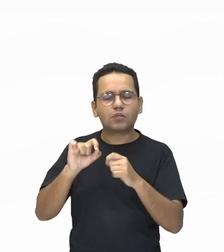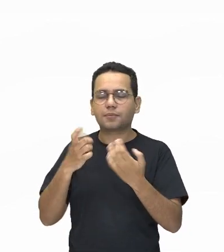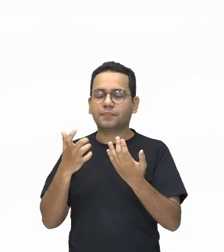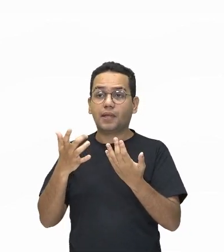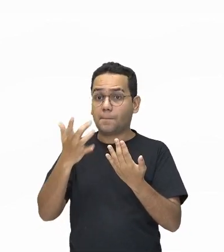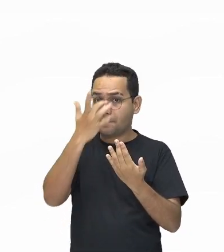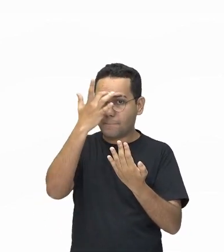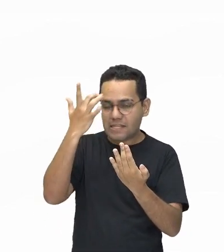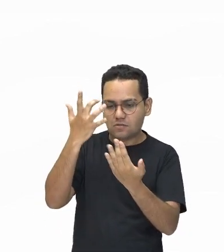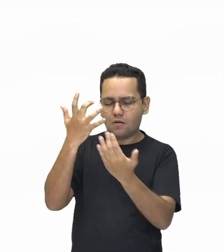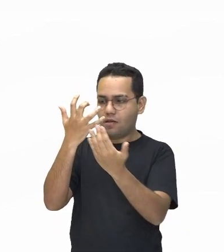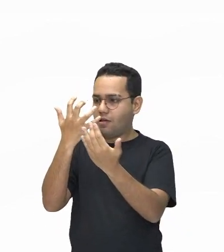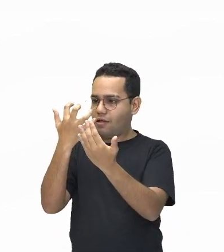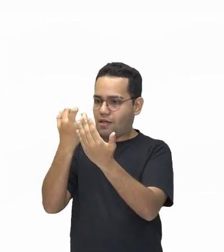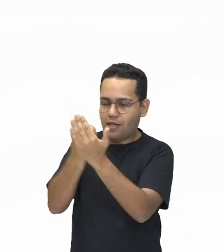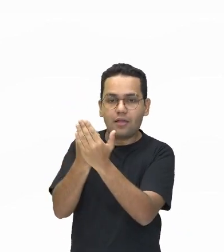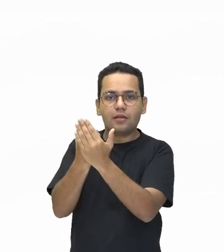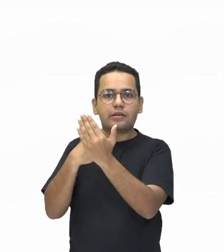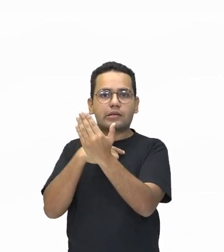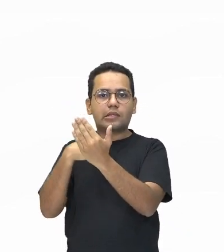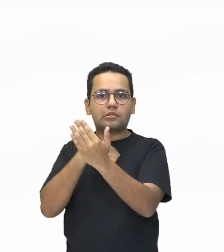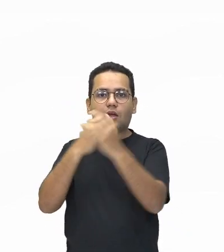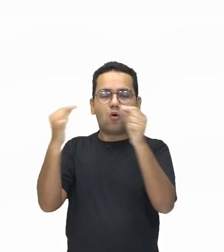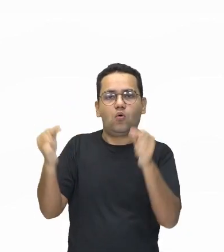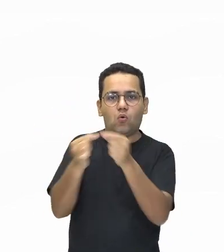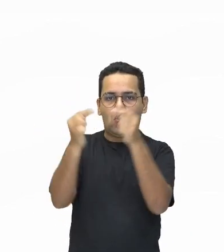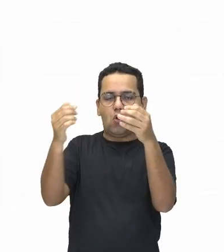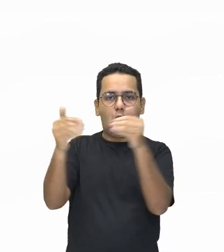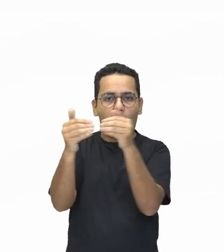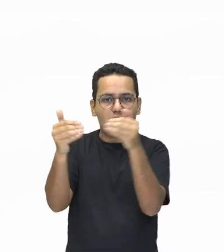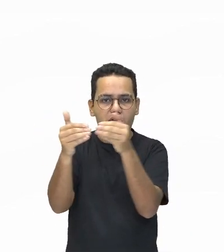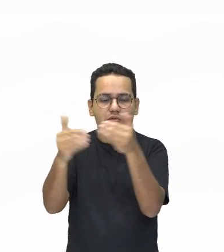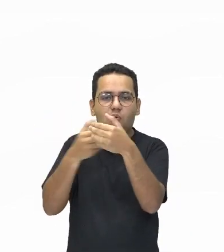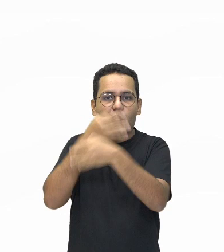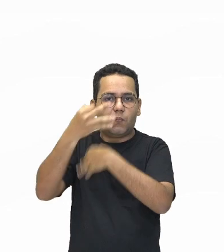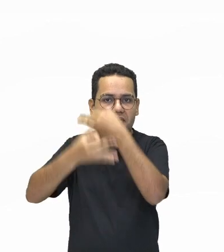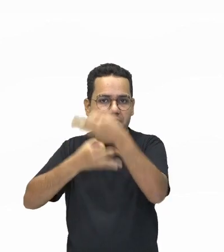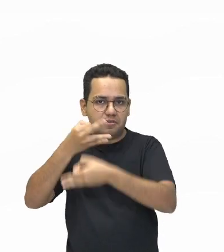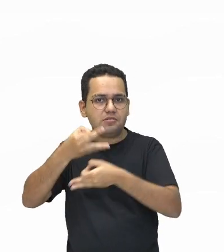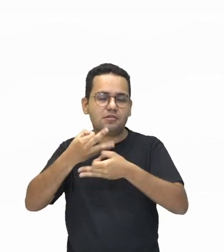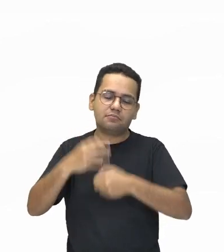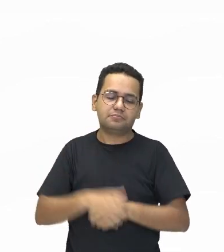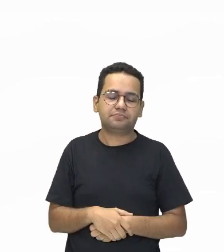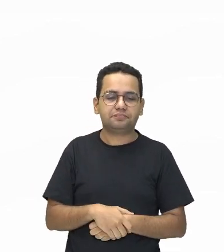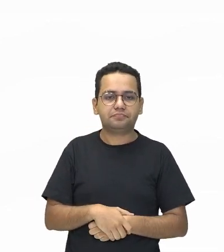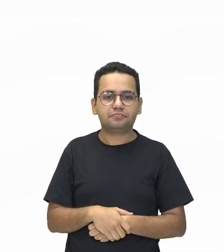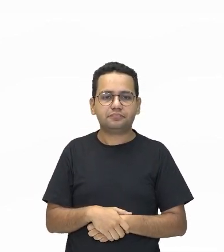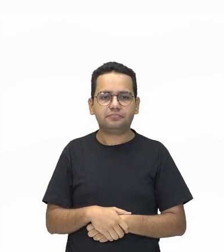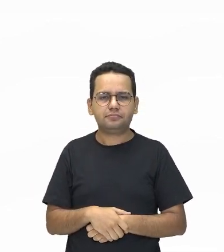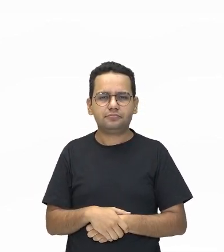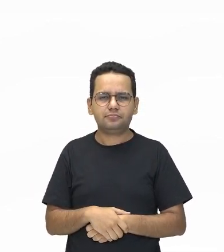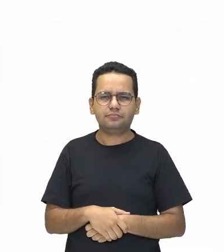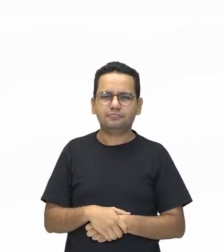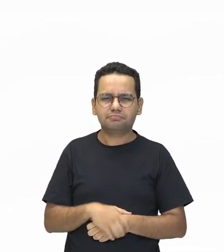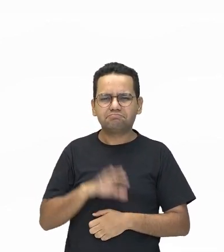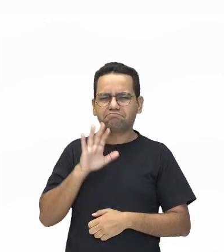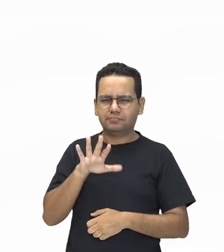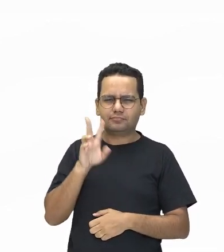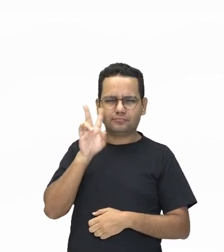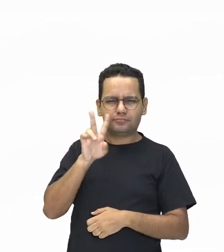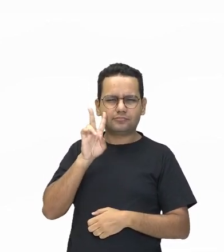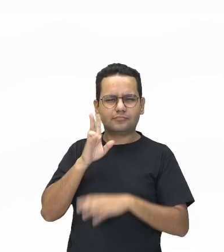com que você concorde com a minha opinião. E aí, só é lembrar lá do nosso início, não é? Quando eu falei